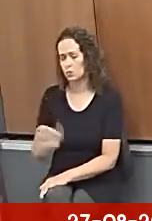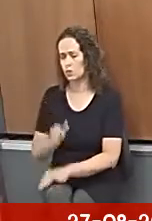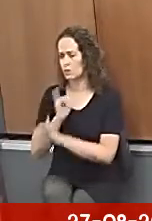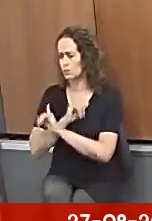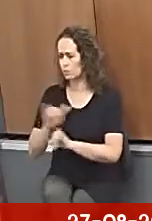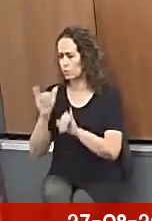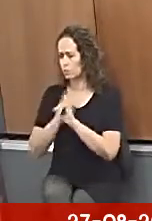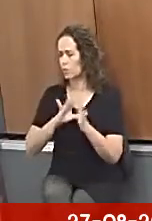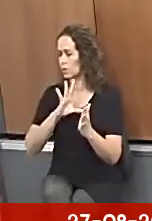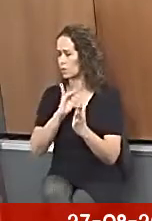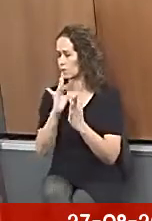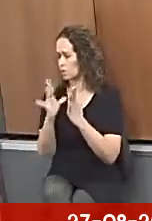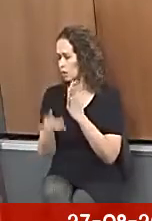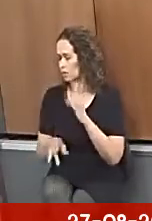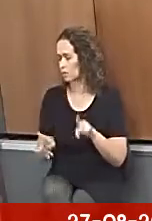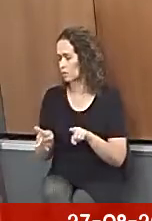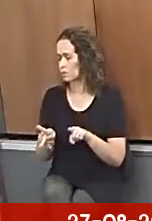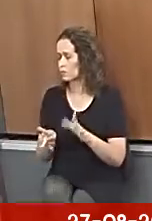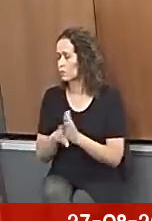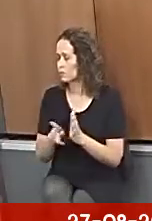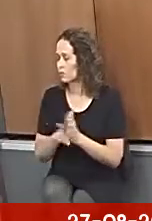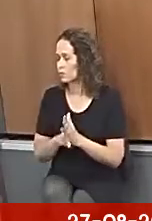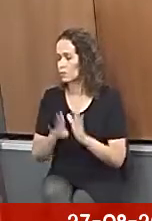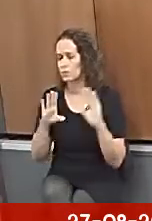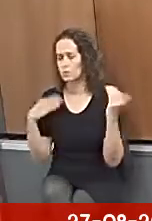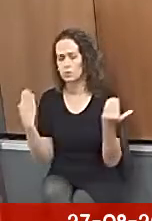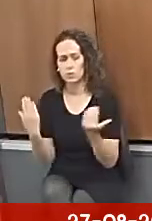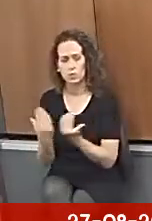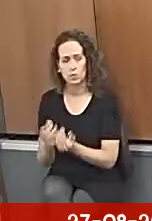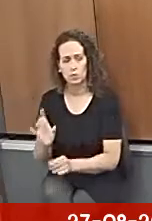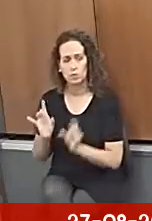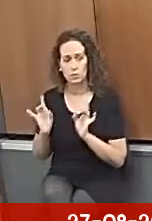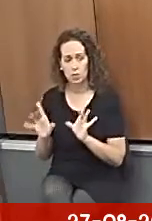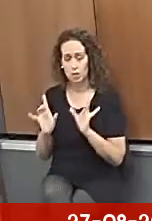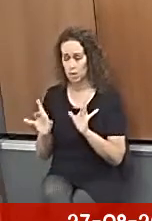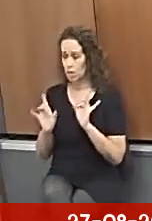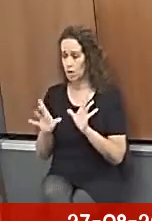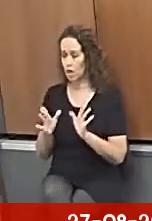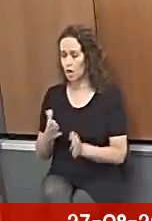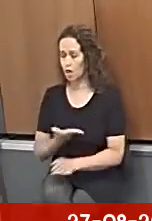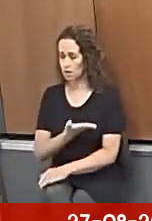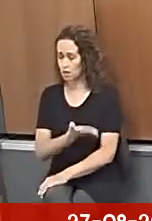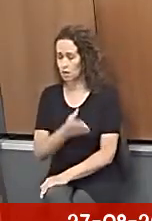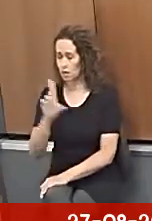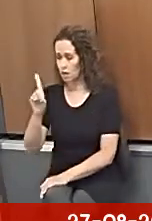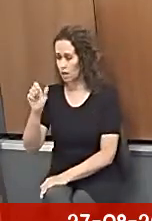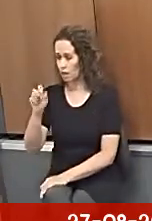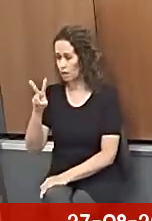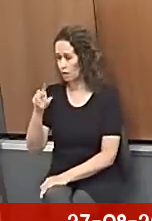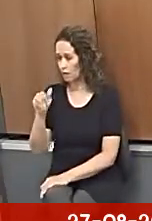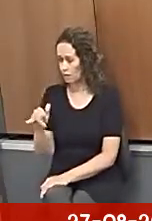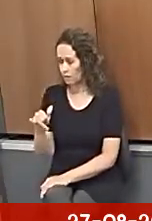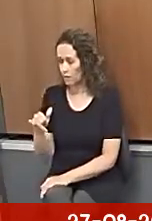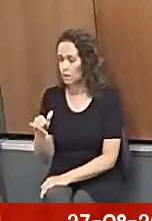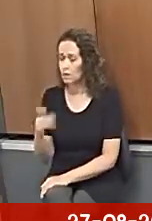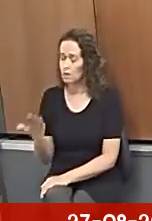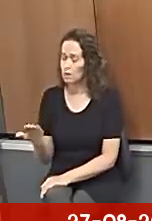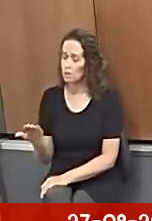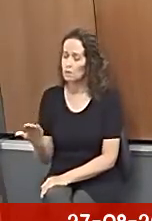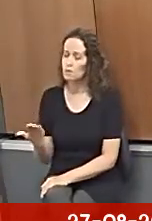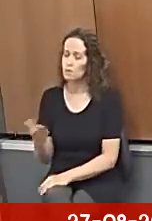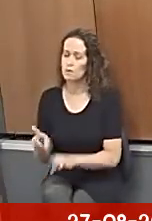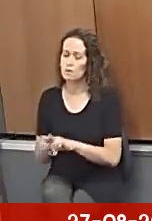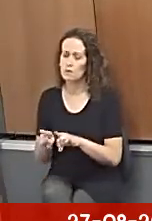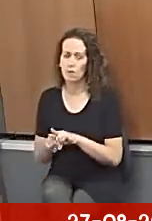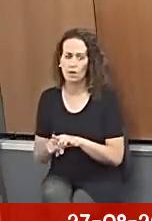e redes sociais do mineirão faz um convite especial o seu davi que embora não tenha vindo aqui para tratar dos problemas específicos